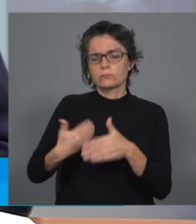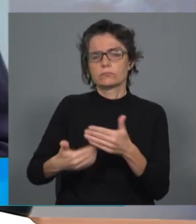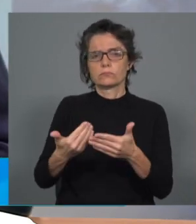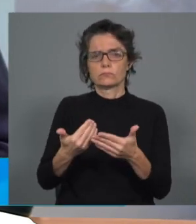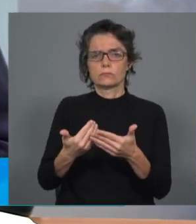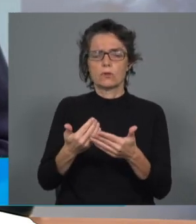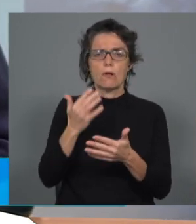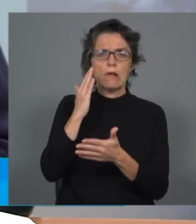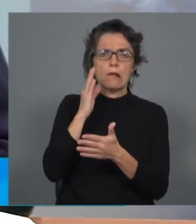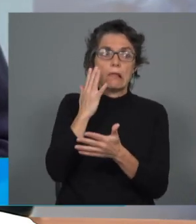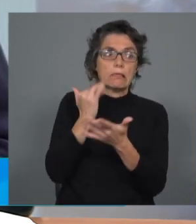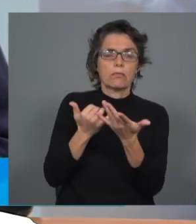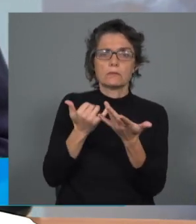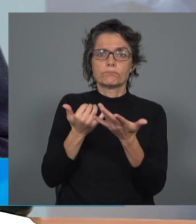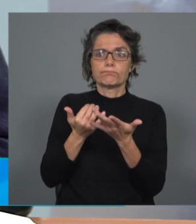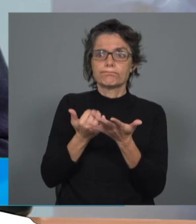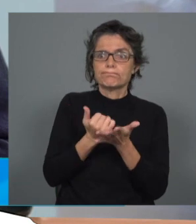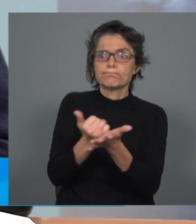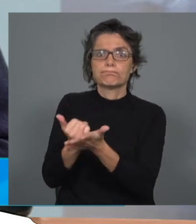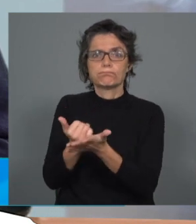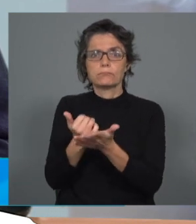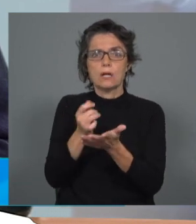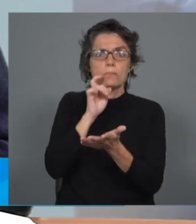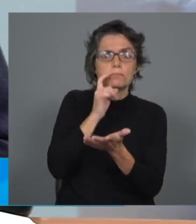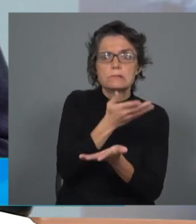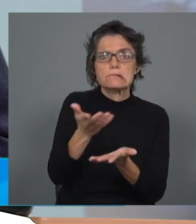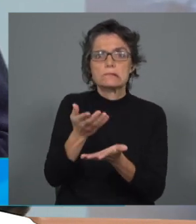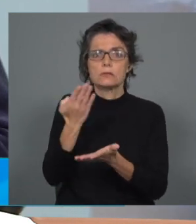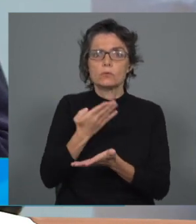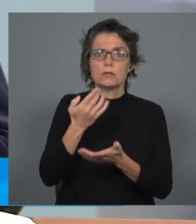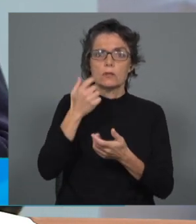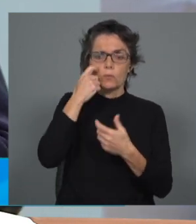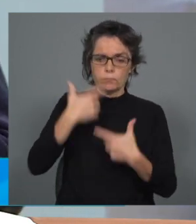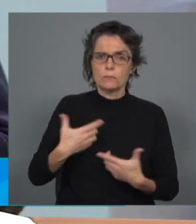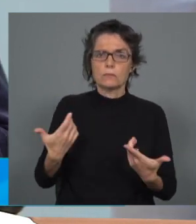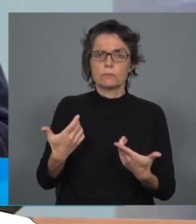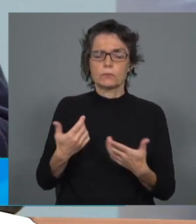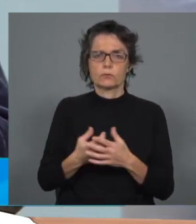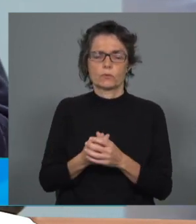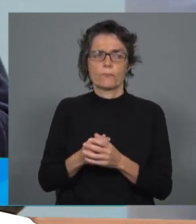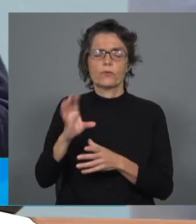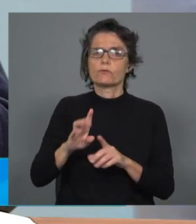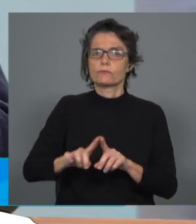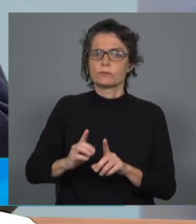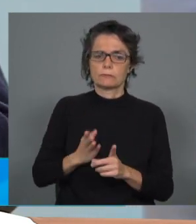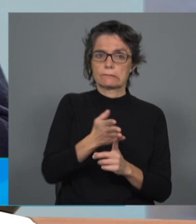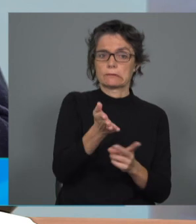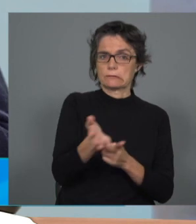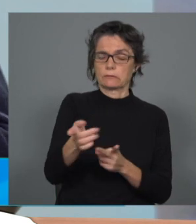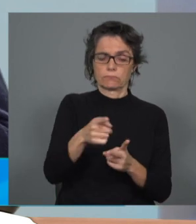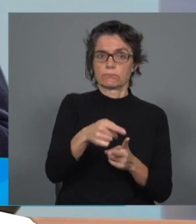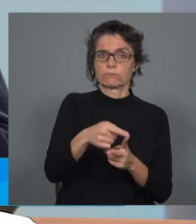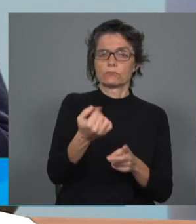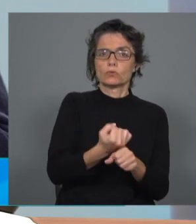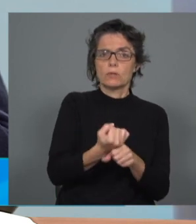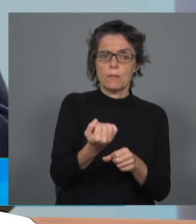direitos humanos, dos direitos das pessoas. Eu diria em duas frentes. Uma é o trabalho no terreno, o